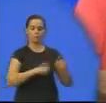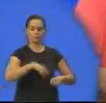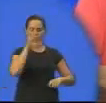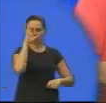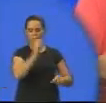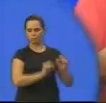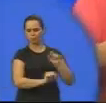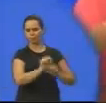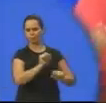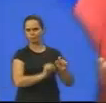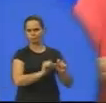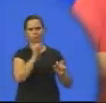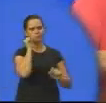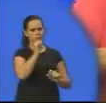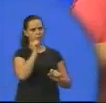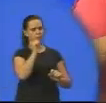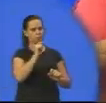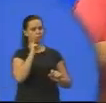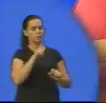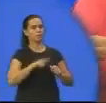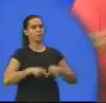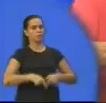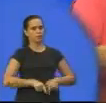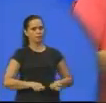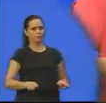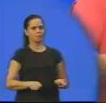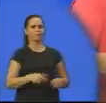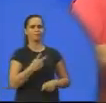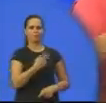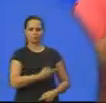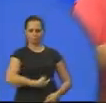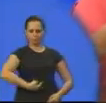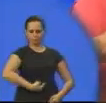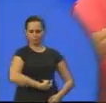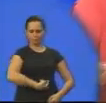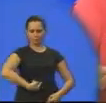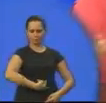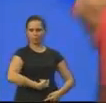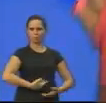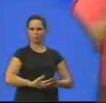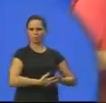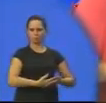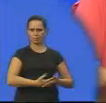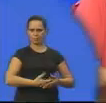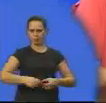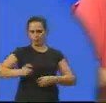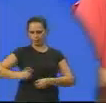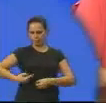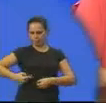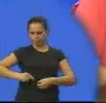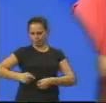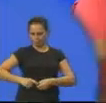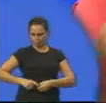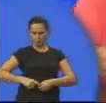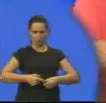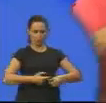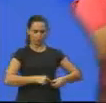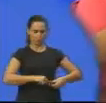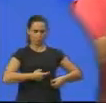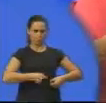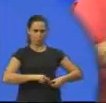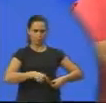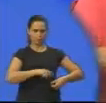mulher conceber, não é, mais de um bebê ou mais de um óvulo ser fecundado